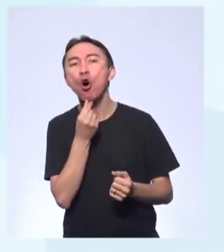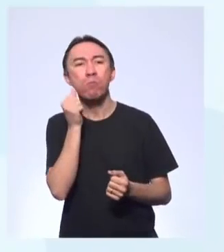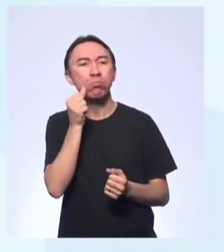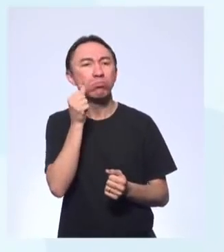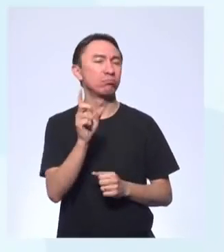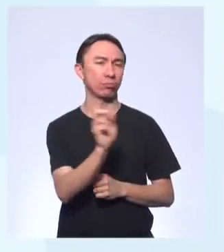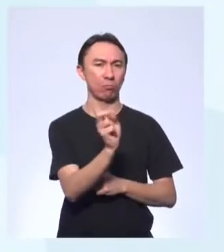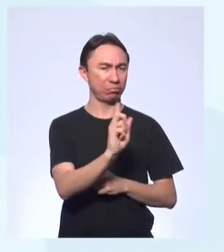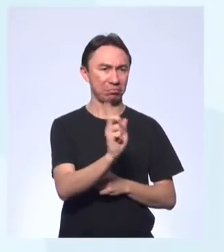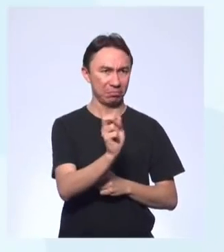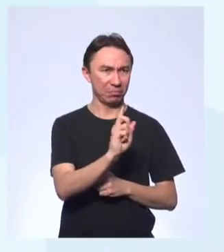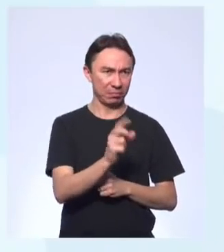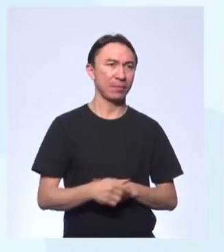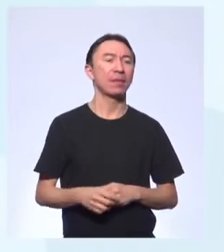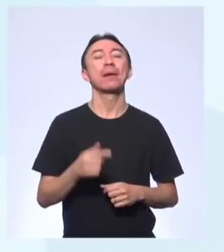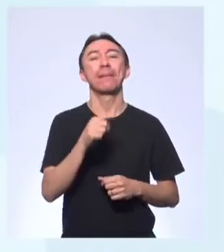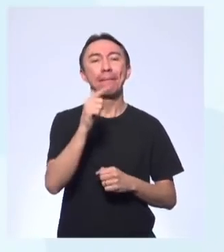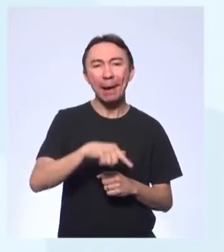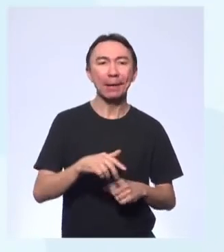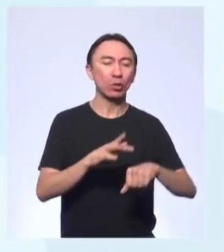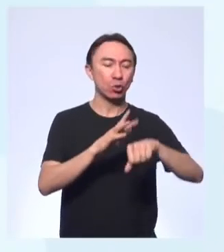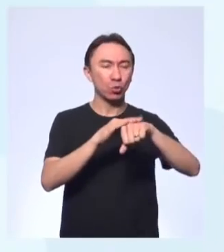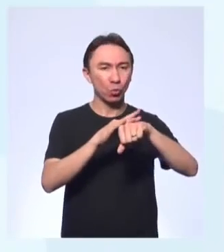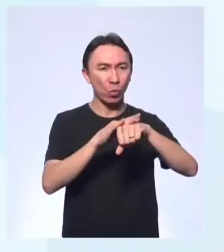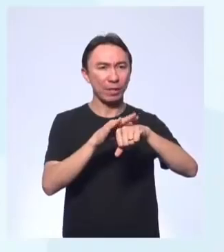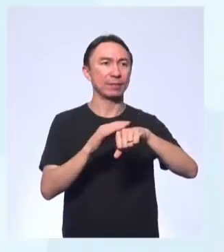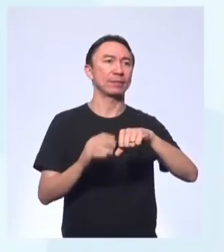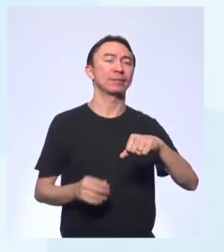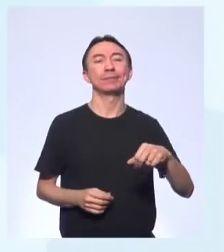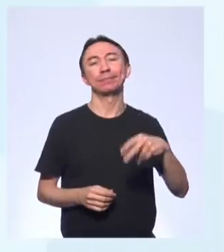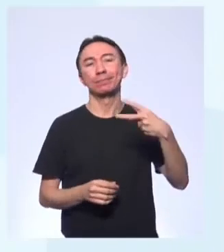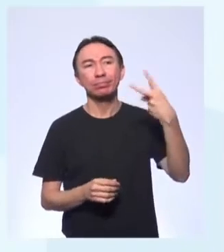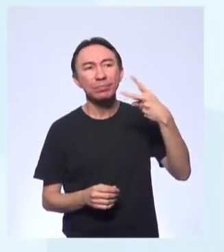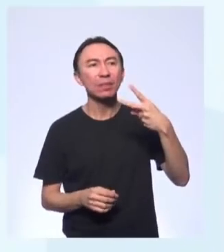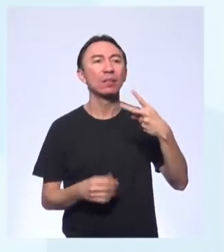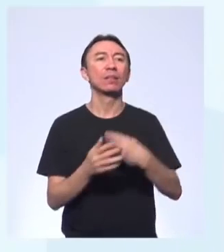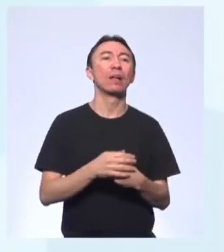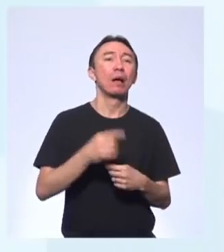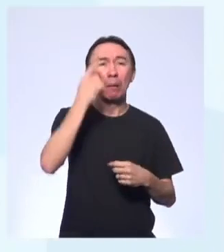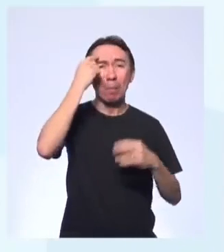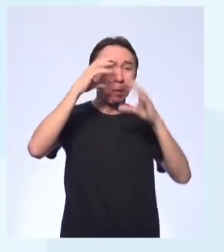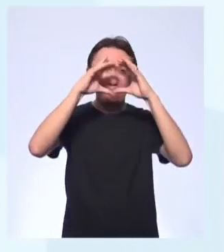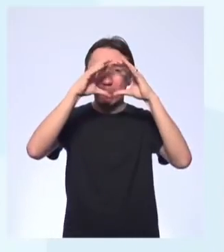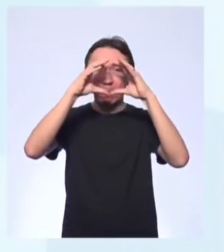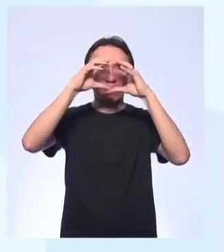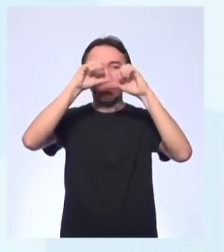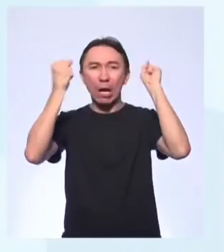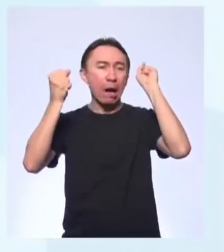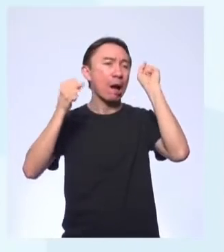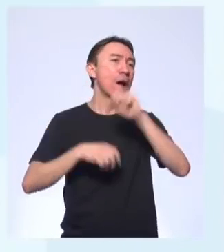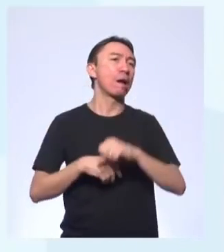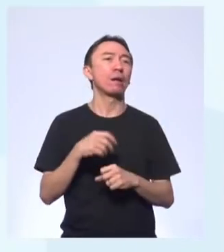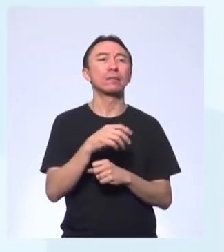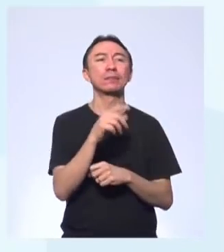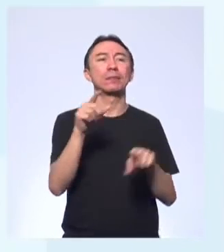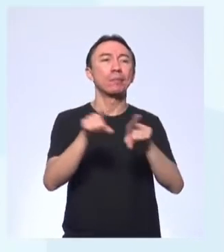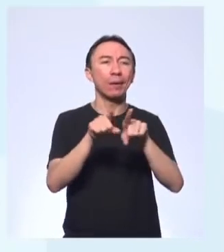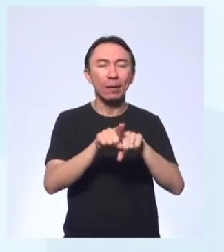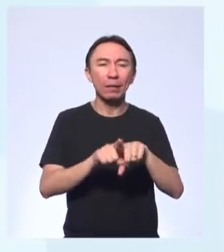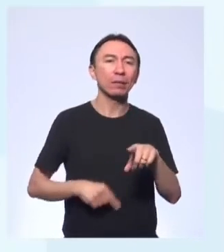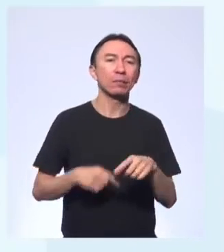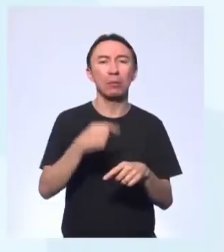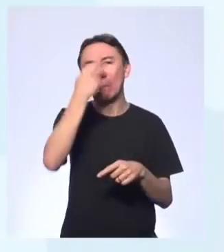aí segue-se por algumas outras doenças, né? Então, acidente cerebrovascular, Alzheimer e outras